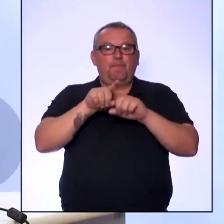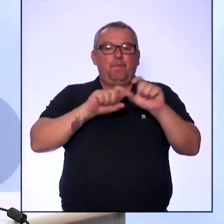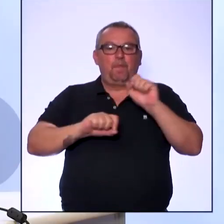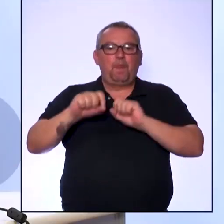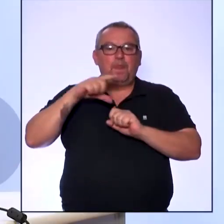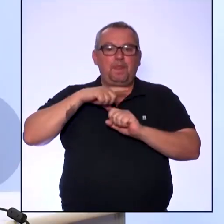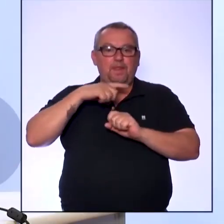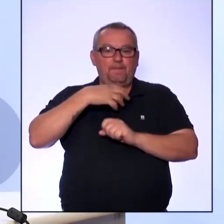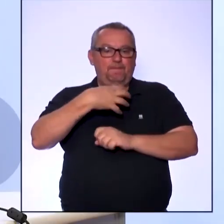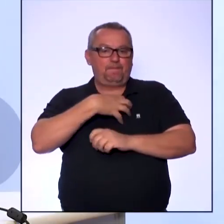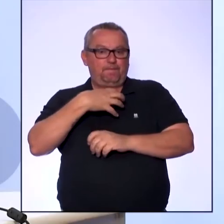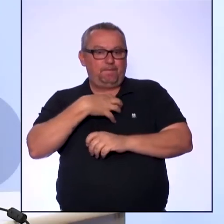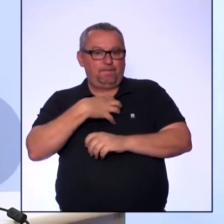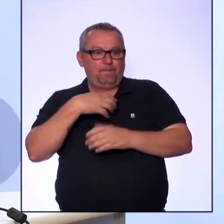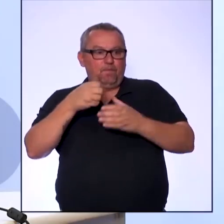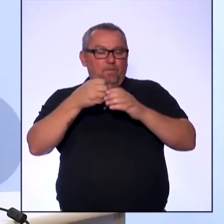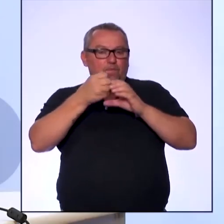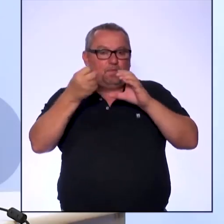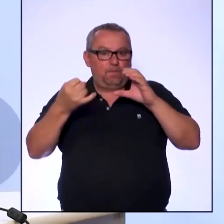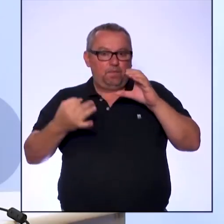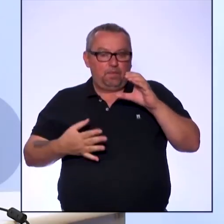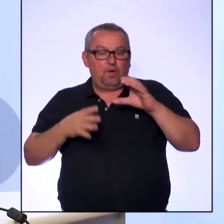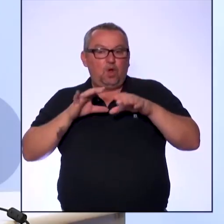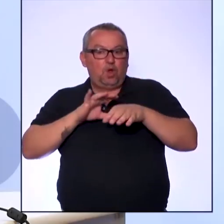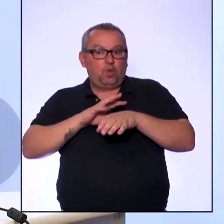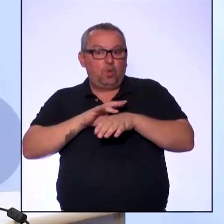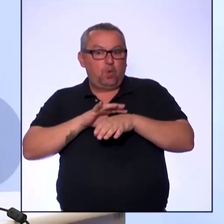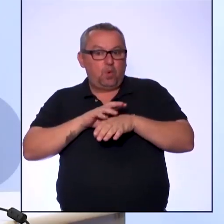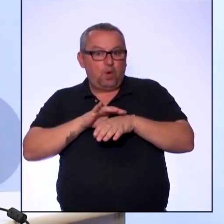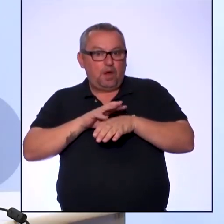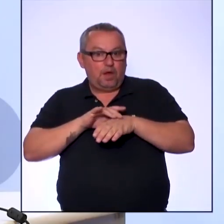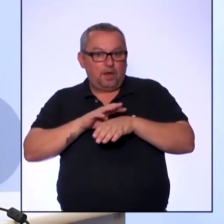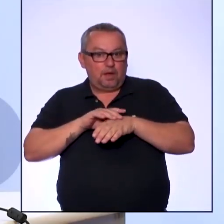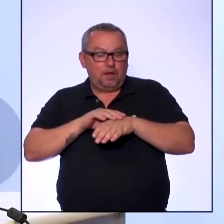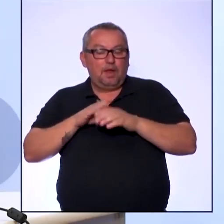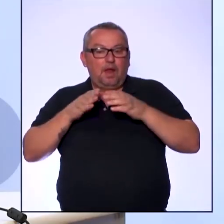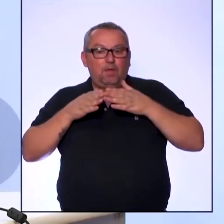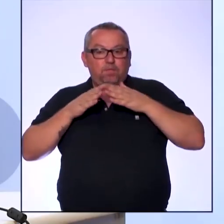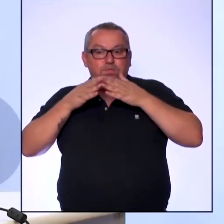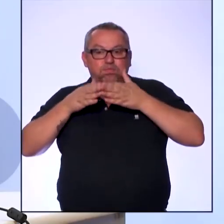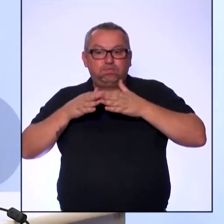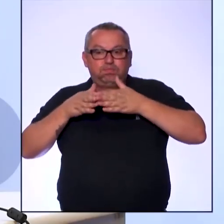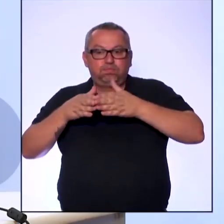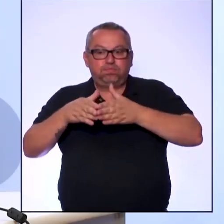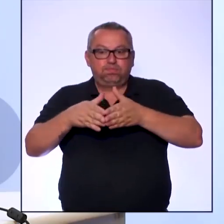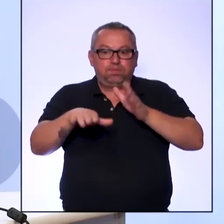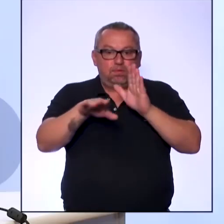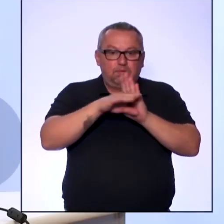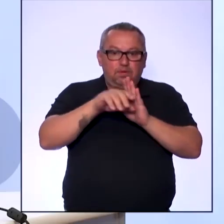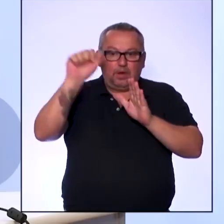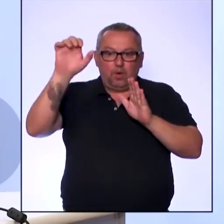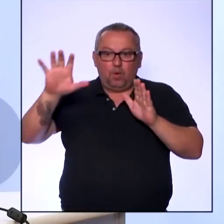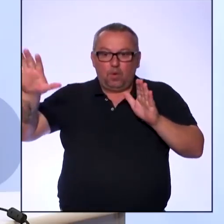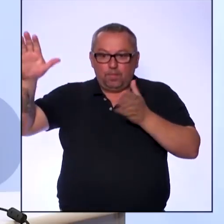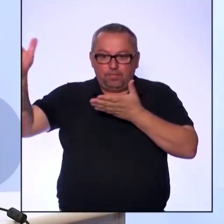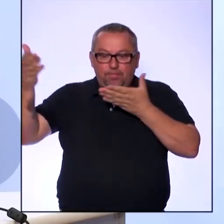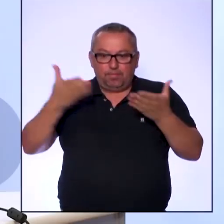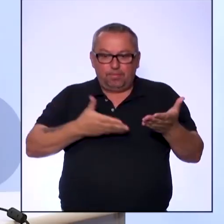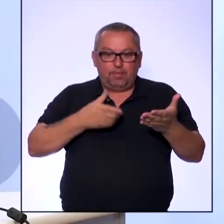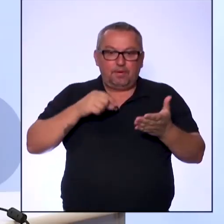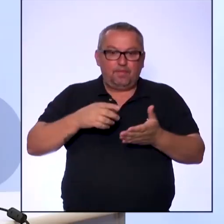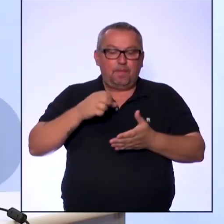professor? Infelizmente, nós temos essa mancha aí na nossa história, né? Dessa questão do extermínio